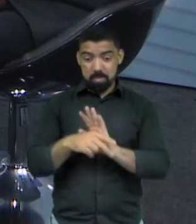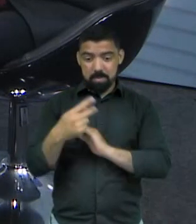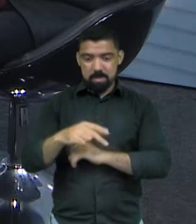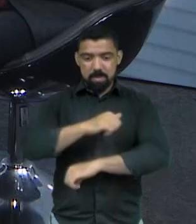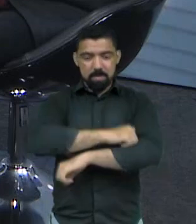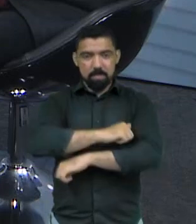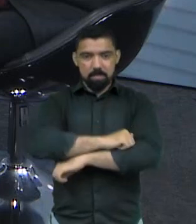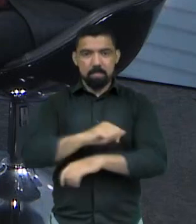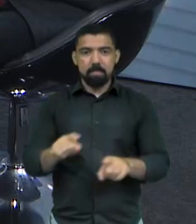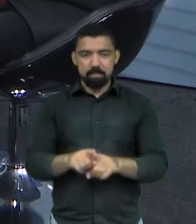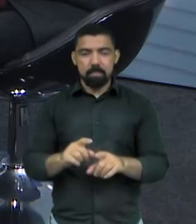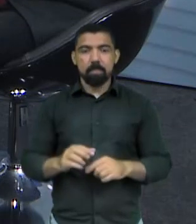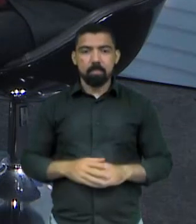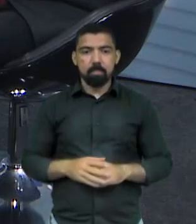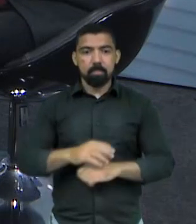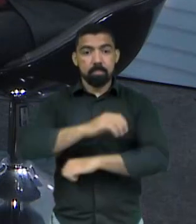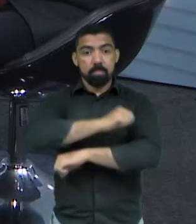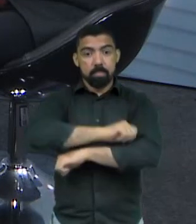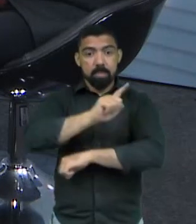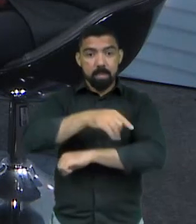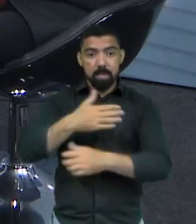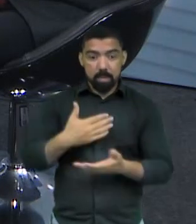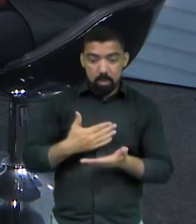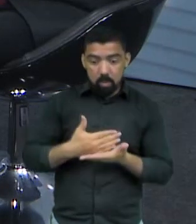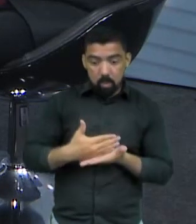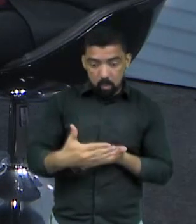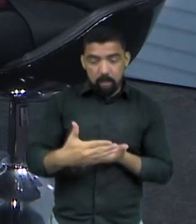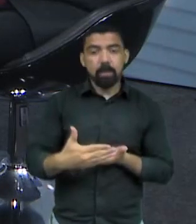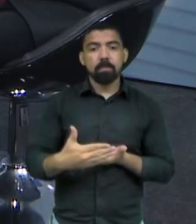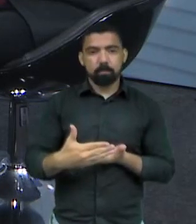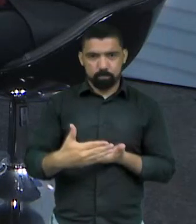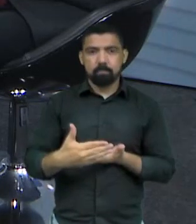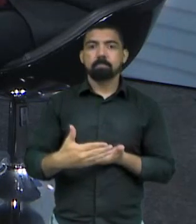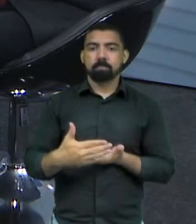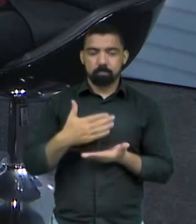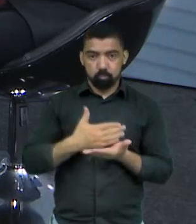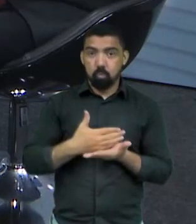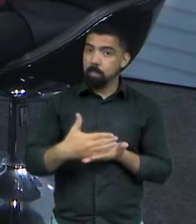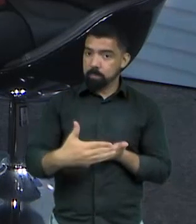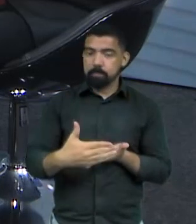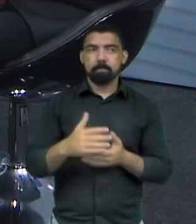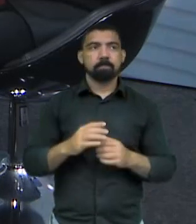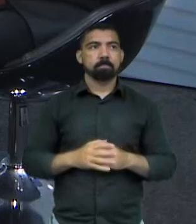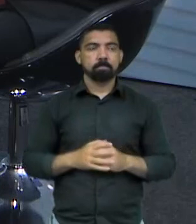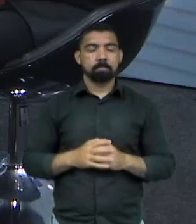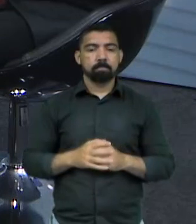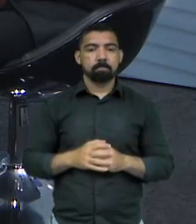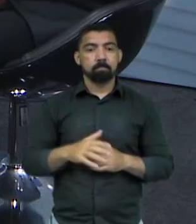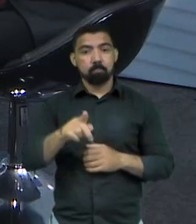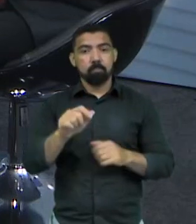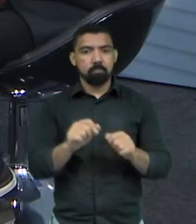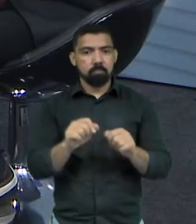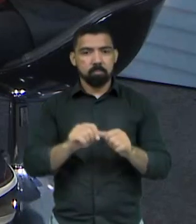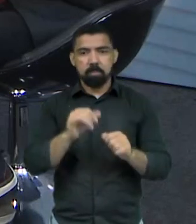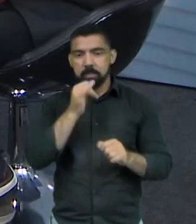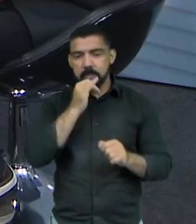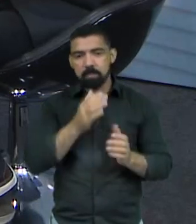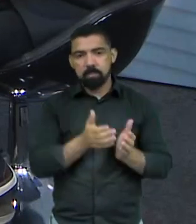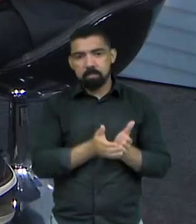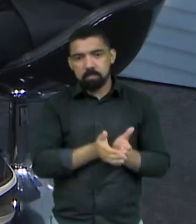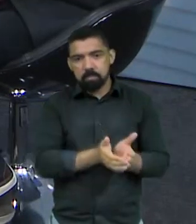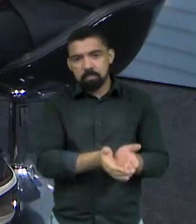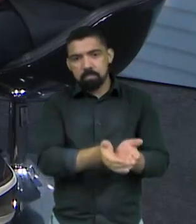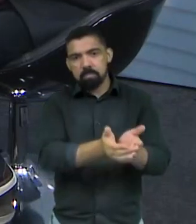O plano ele é um ponto de partida. Quando você faz um cruzeiro pelo